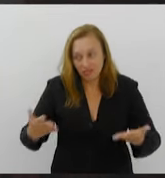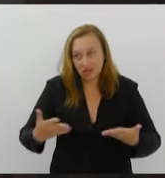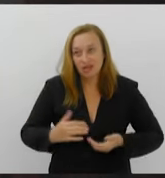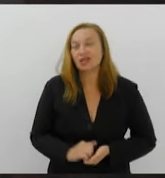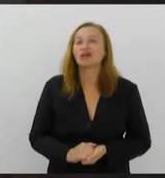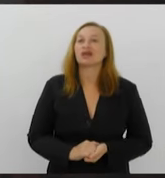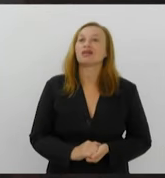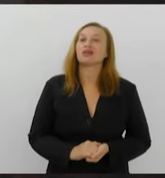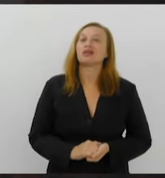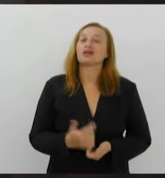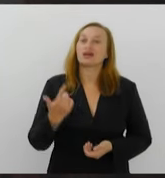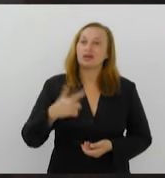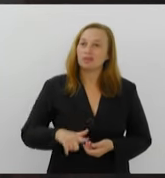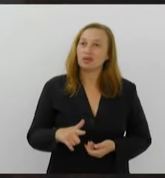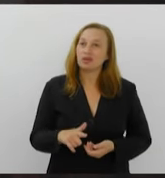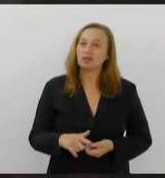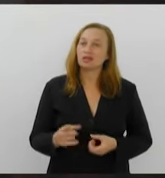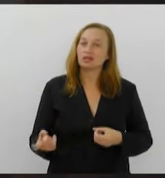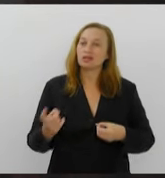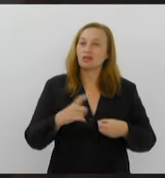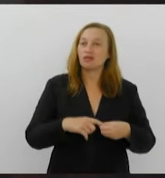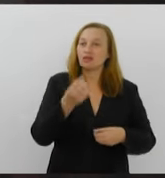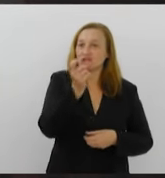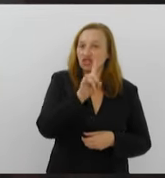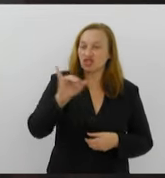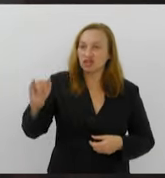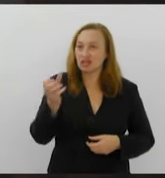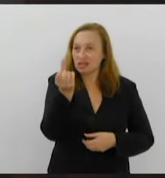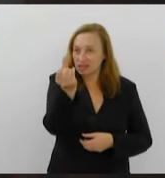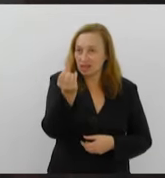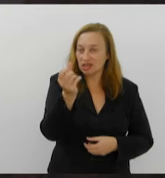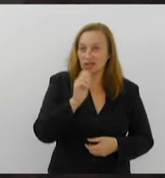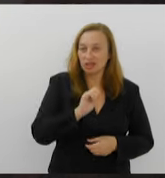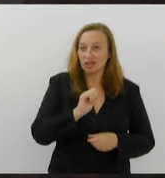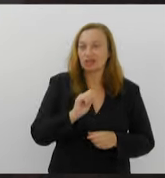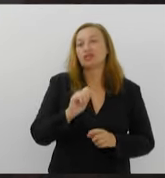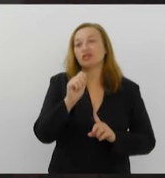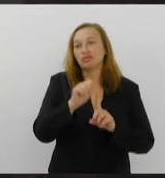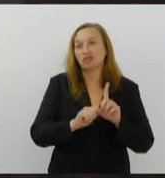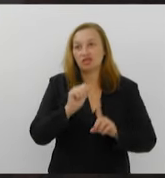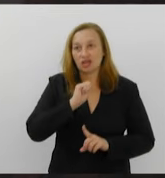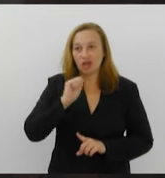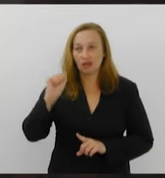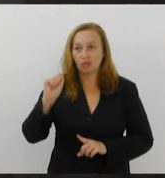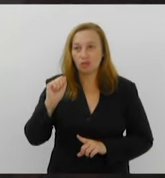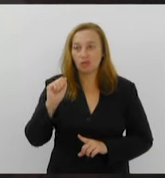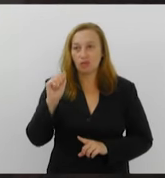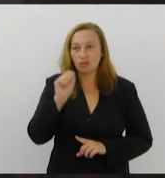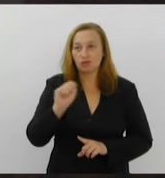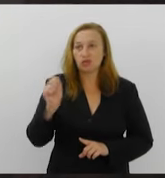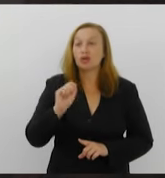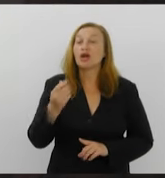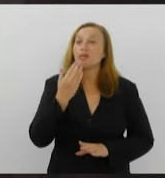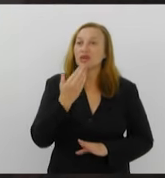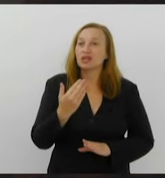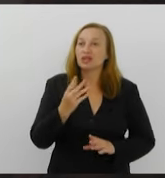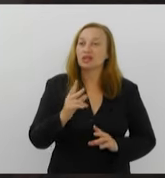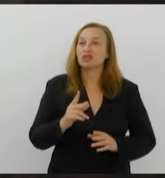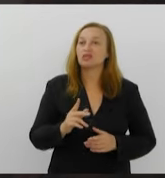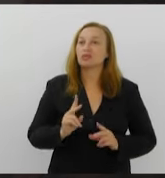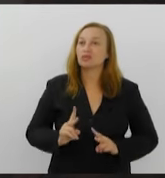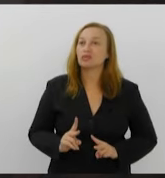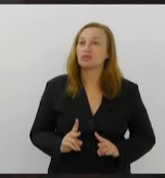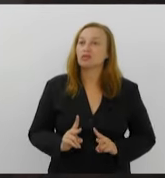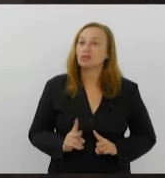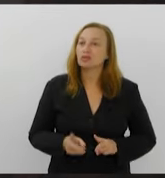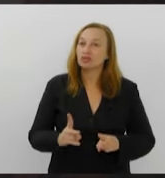fica consignado aqui que a nossa volta é no dia 6 de agosto. E aqui, por fim, pedir que a gente mantenha o tom